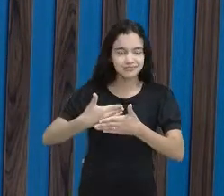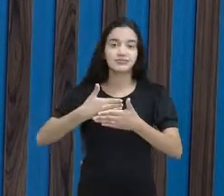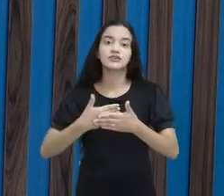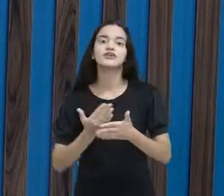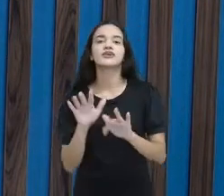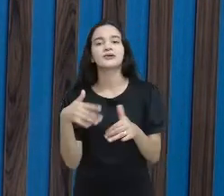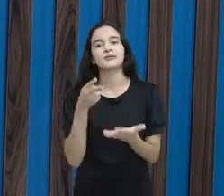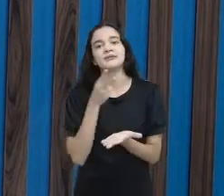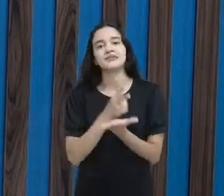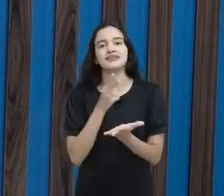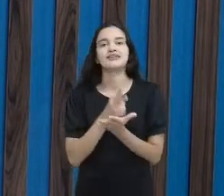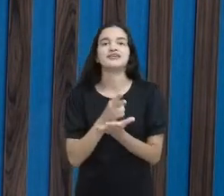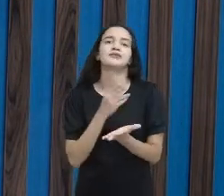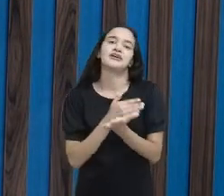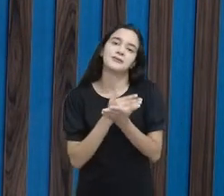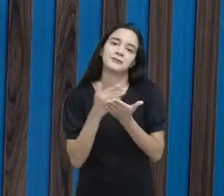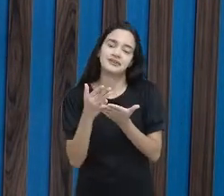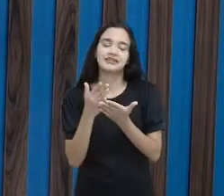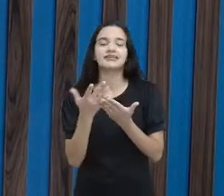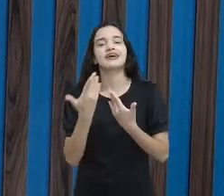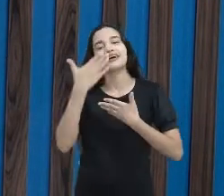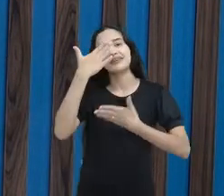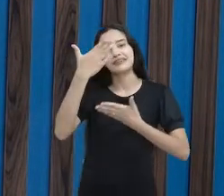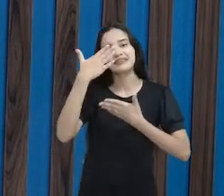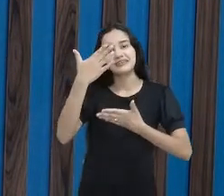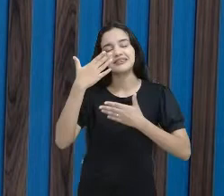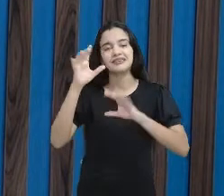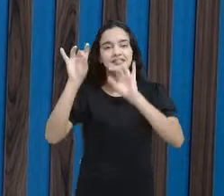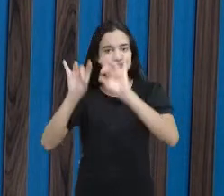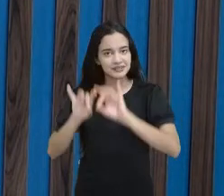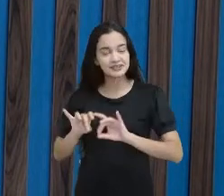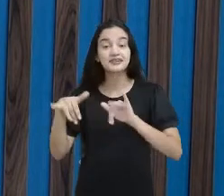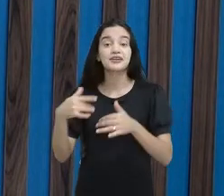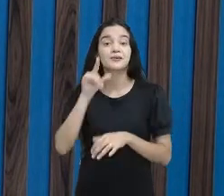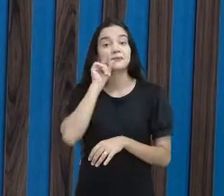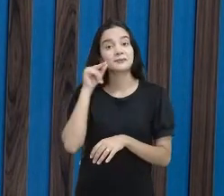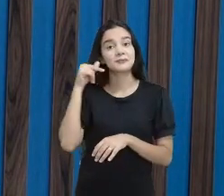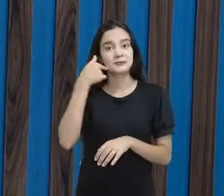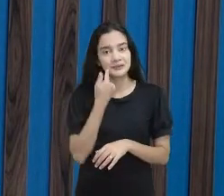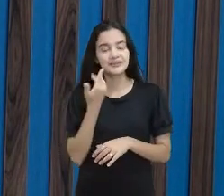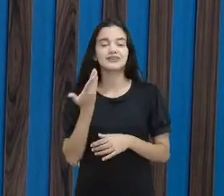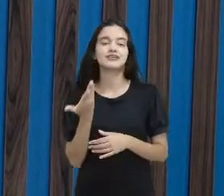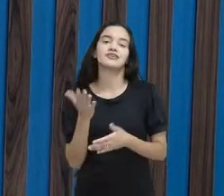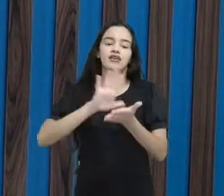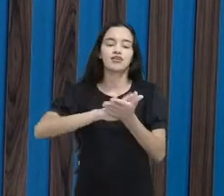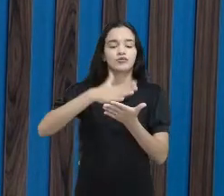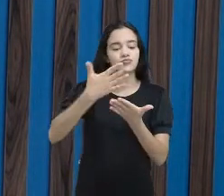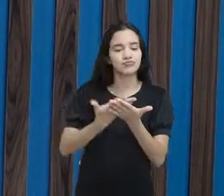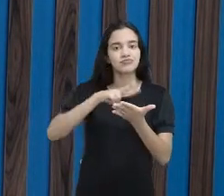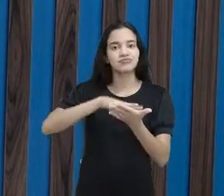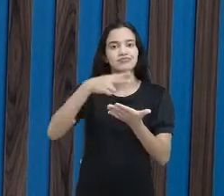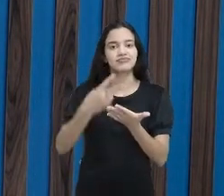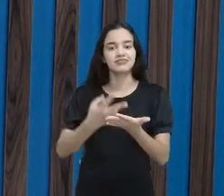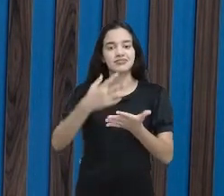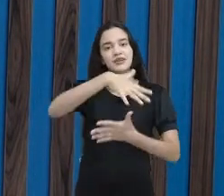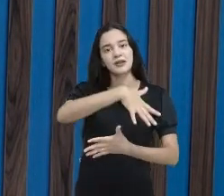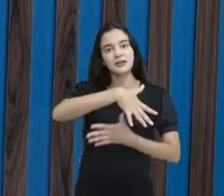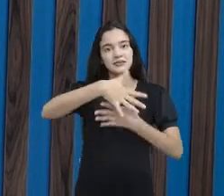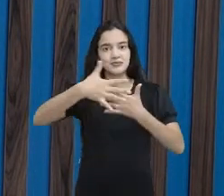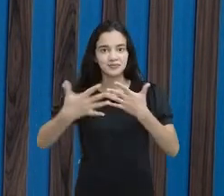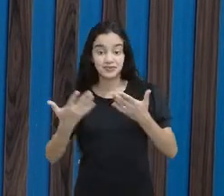como sempre, quero começar agradecendo a nossa querida Midian por estar aqui fazendo nossa